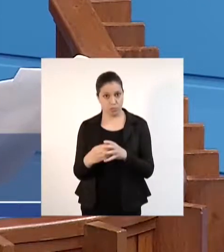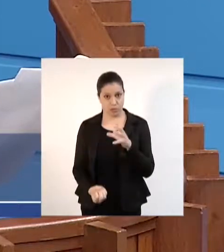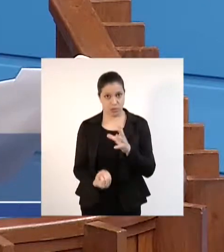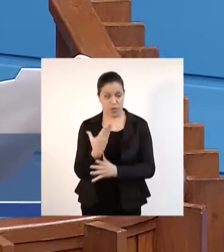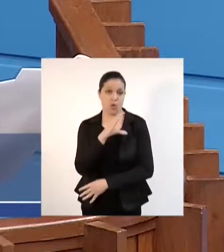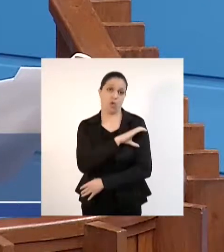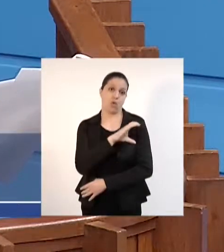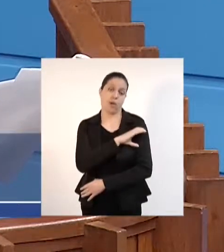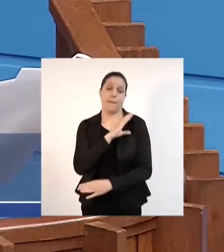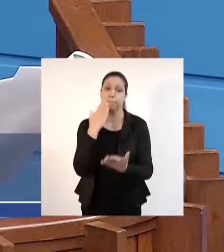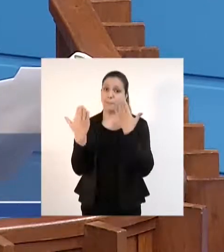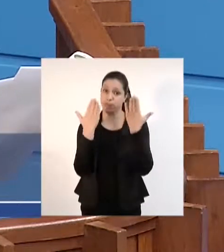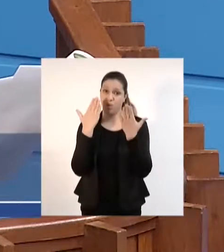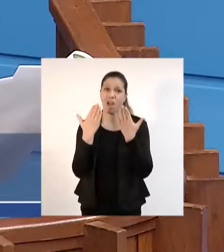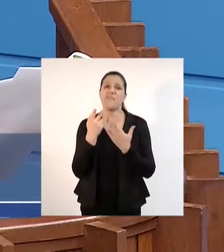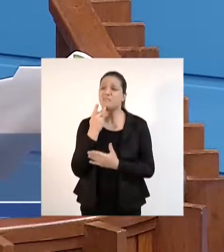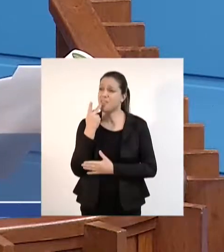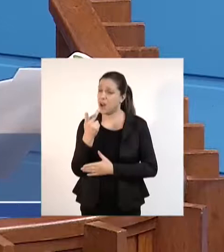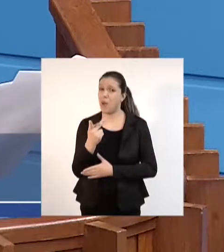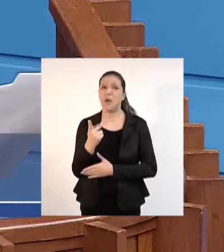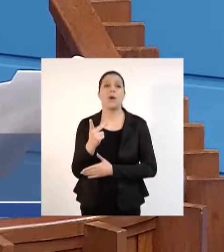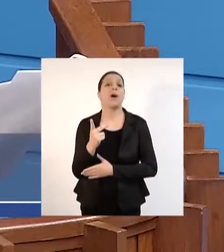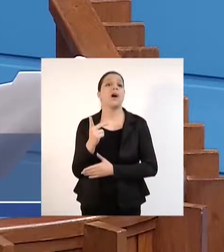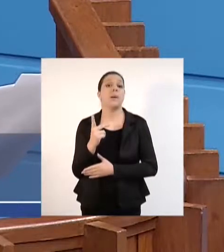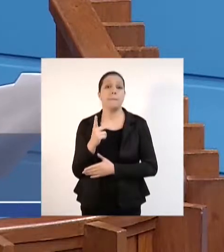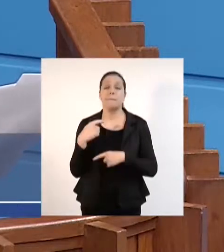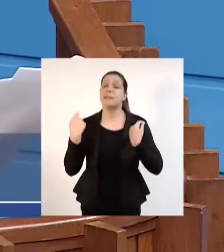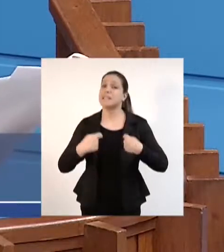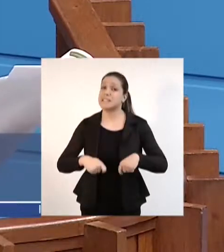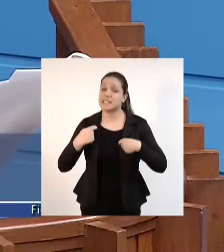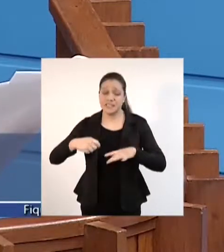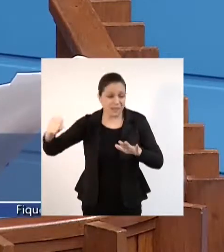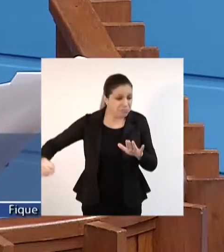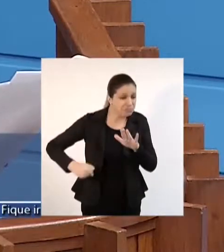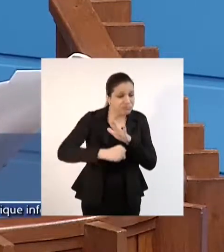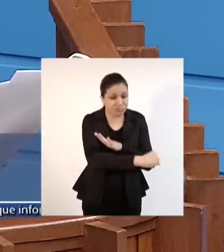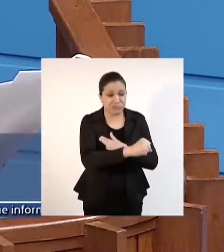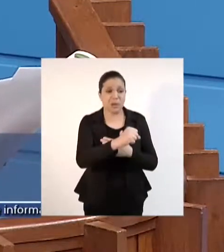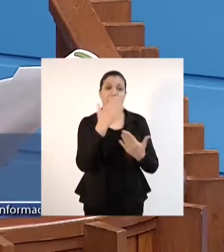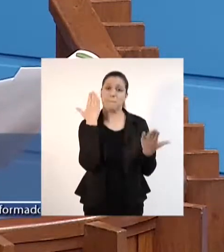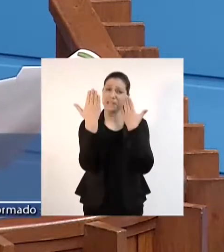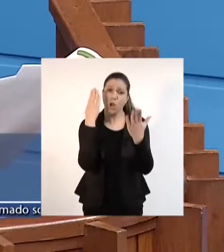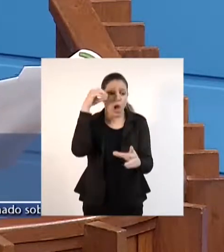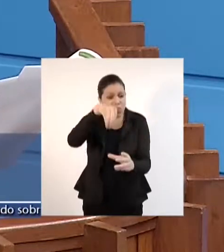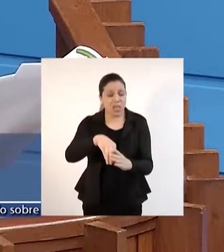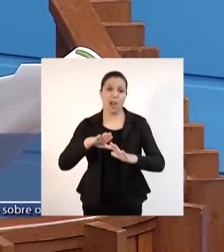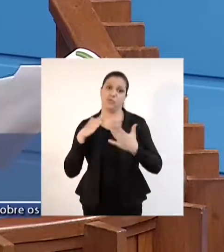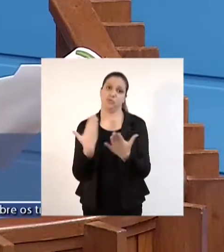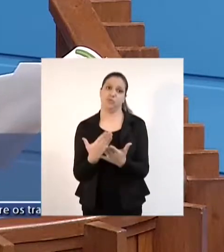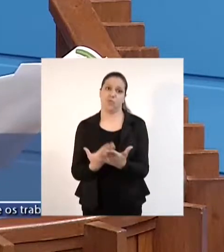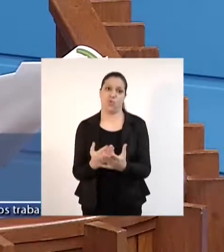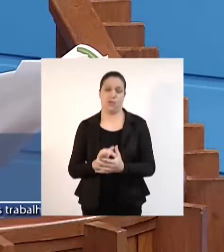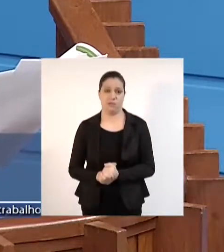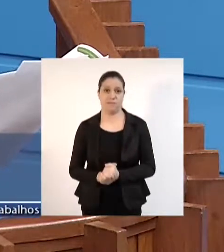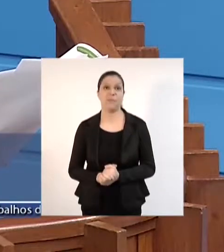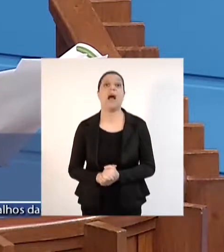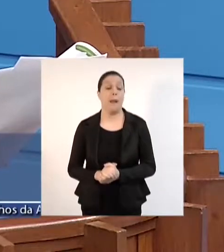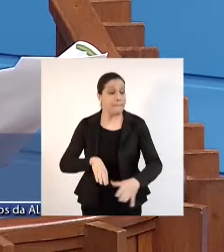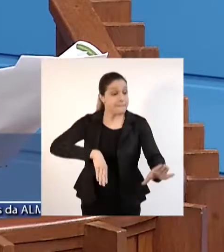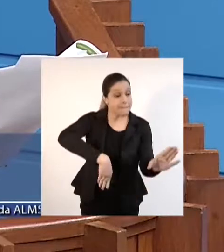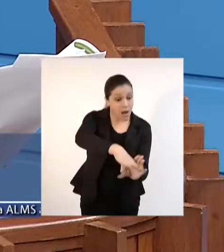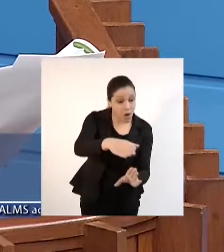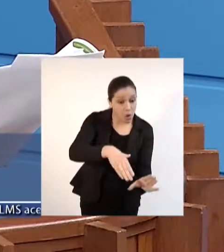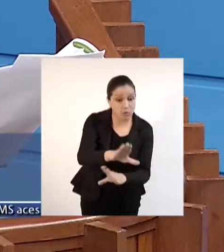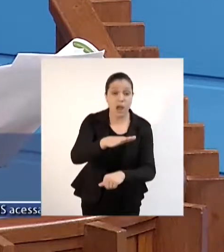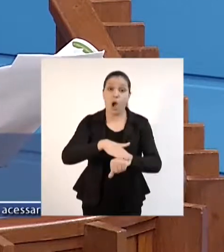que a presença de psicólogos nas escolas ainda é um sonho distante. Um psicólogo poderia, por exemplo, entender o universo, às